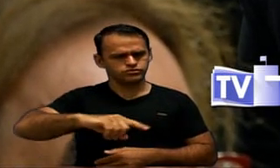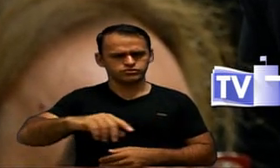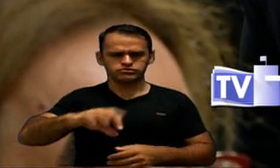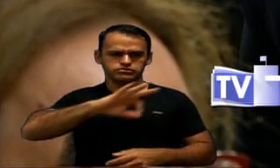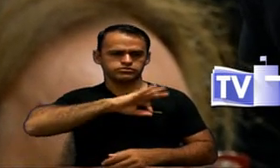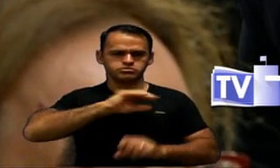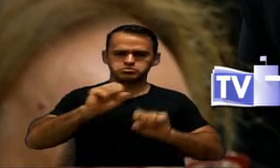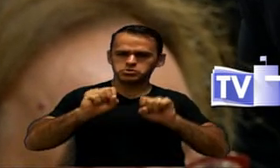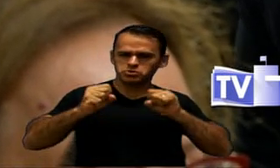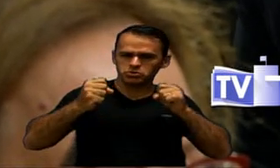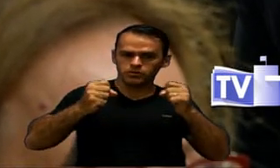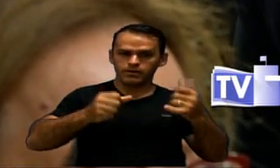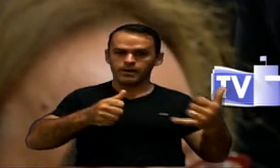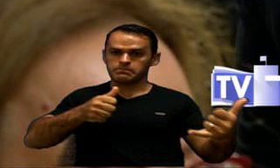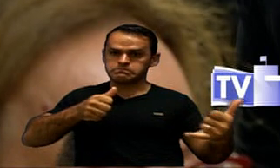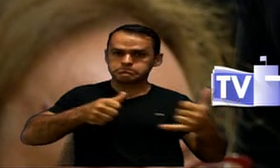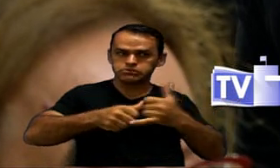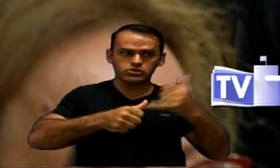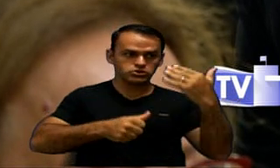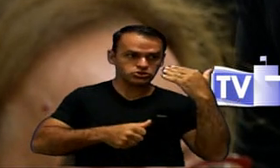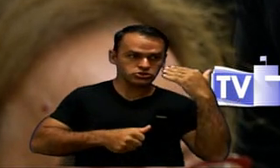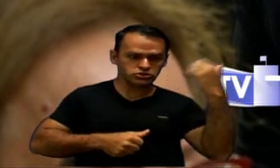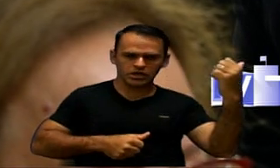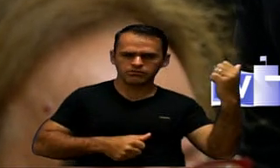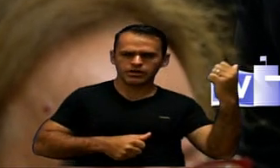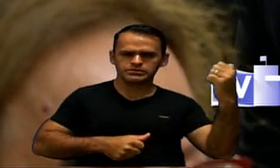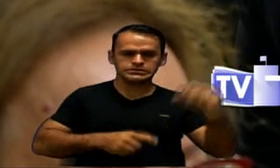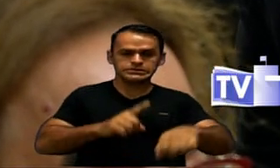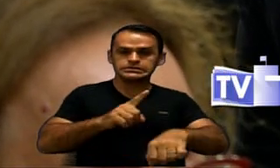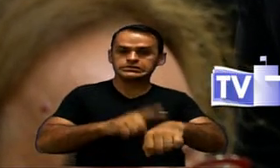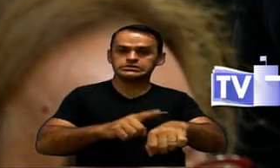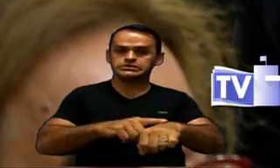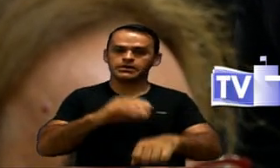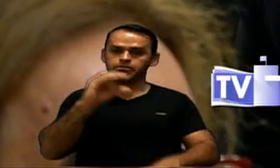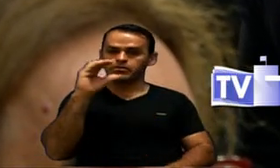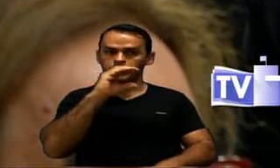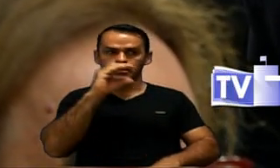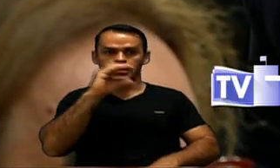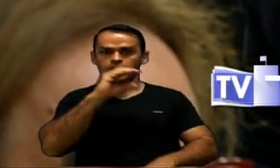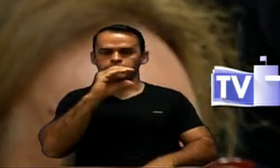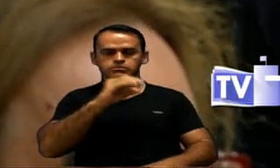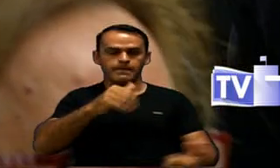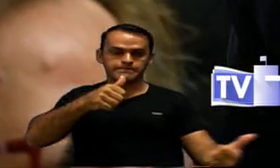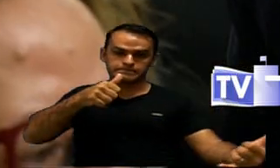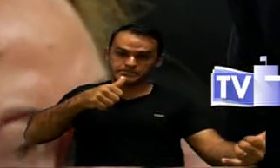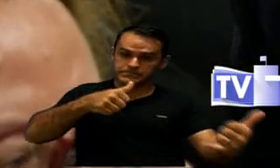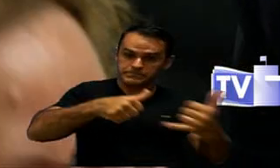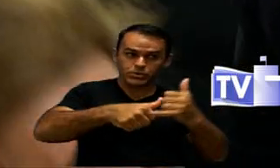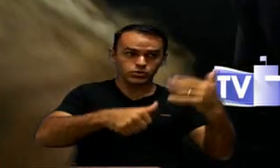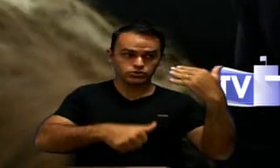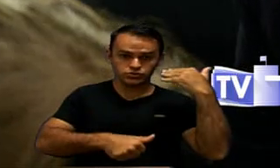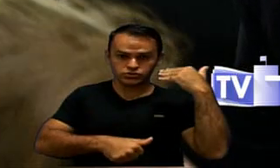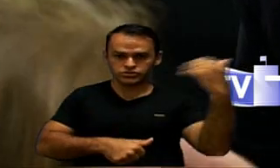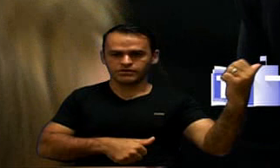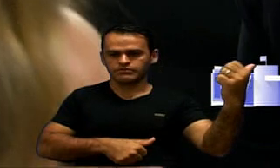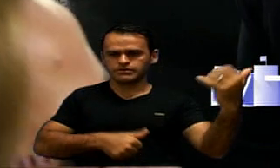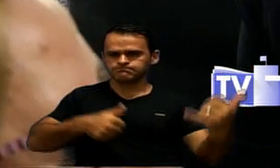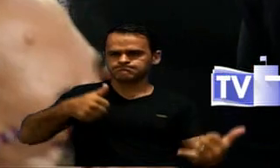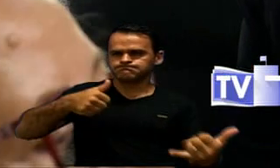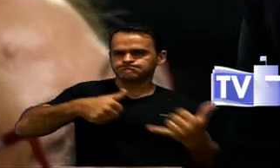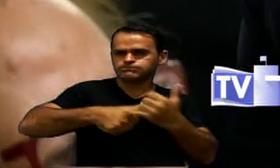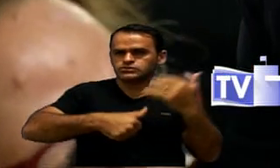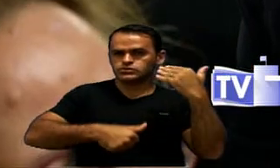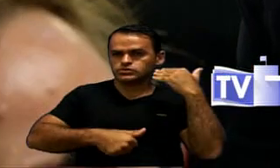para atender. E o nosso tempo de resposta, quando essa vítima aciona esse